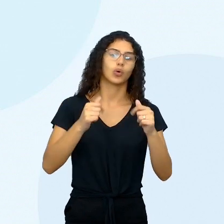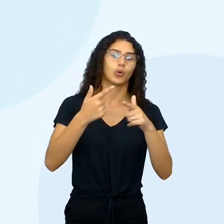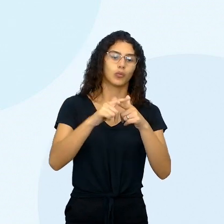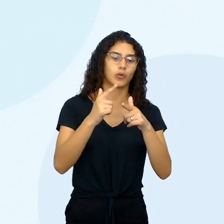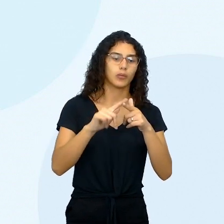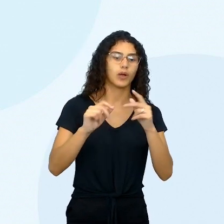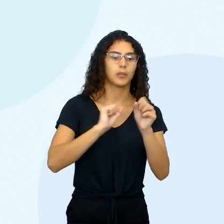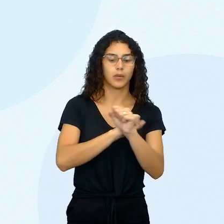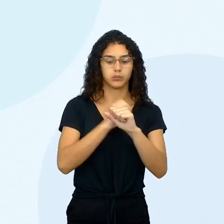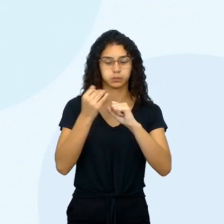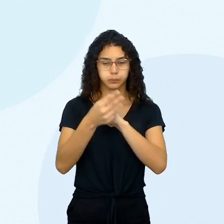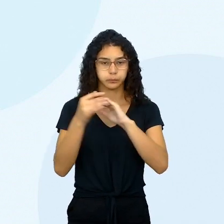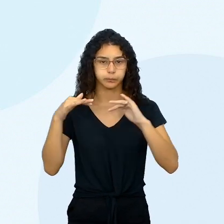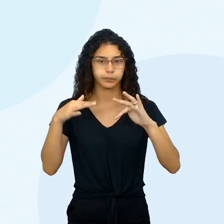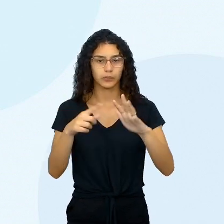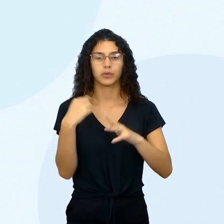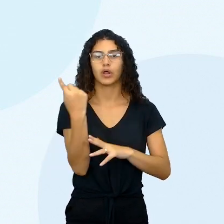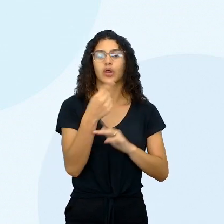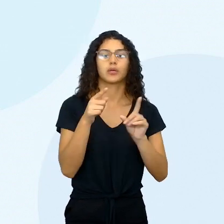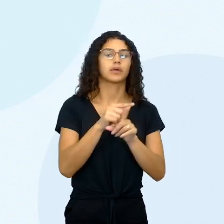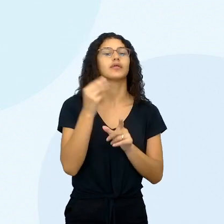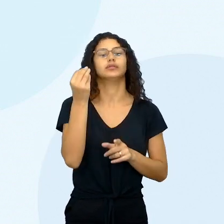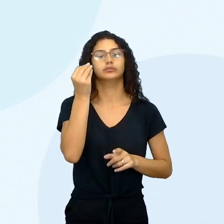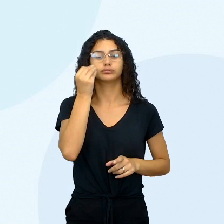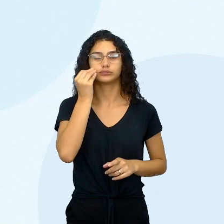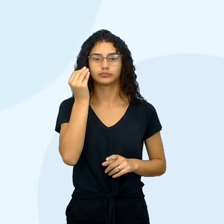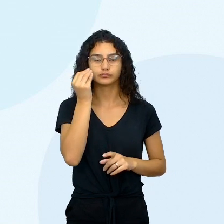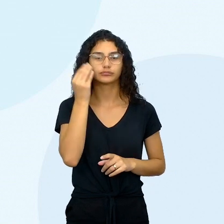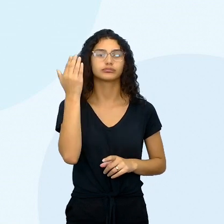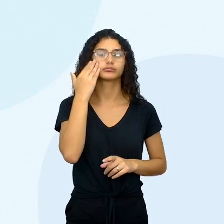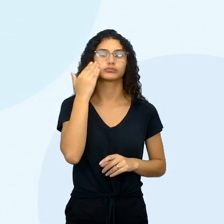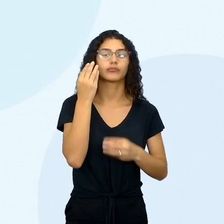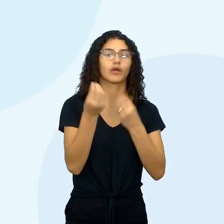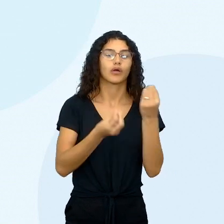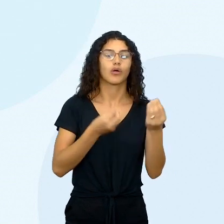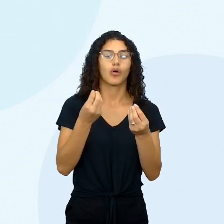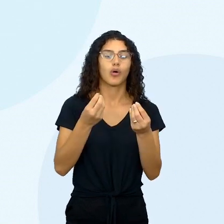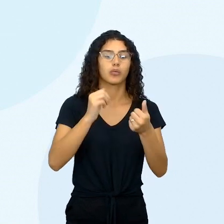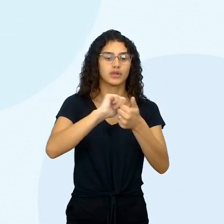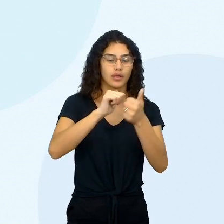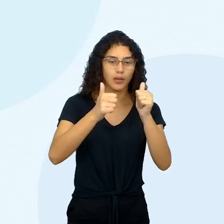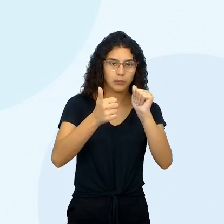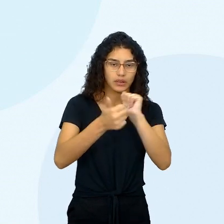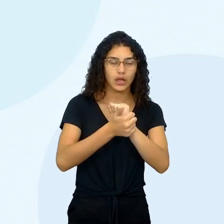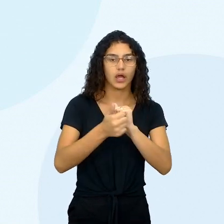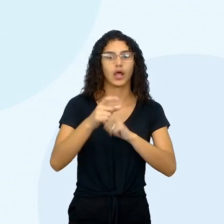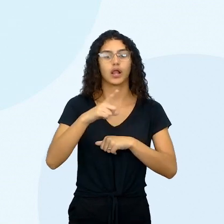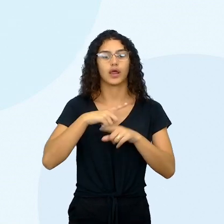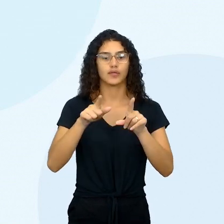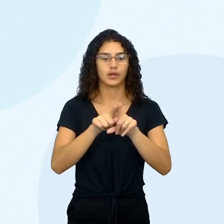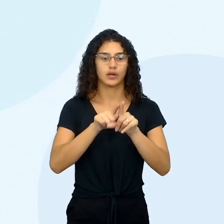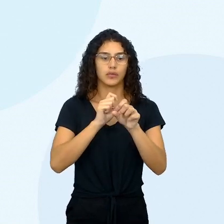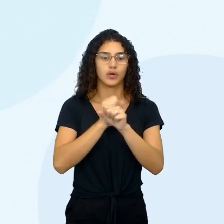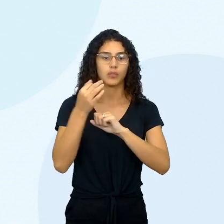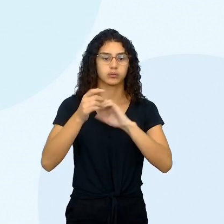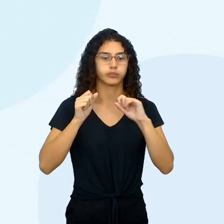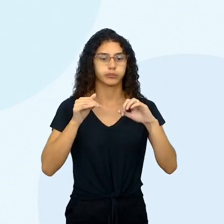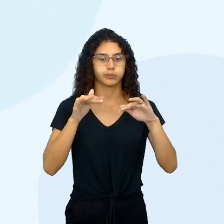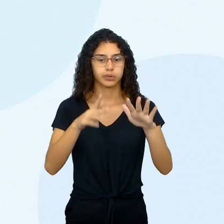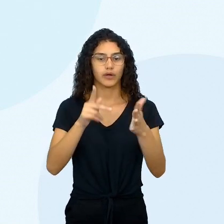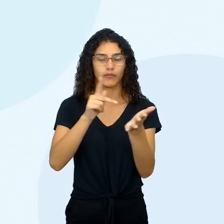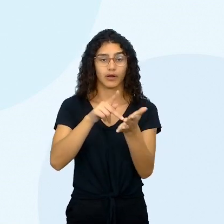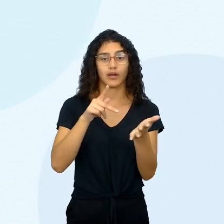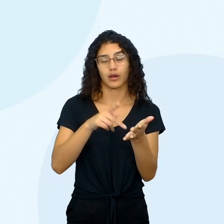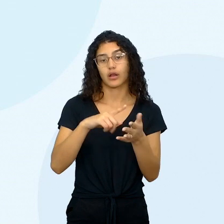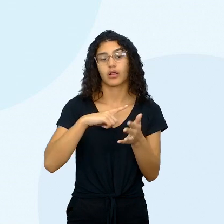nós mesmos estávamos tentando entender como se ajustar durante essa realidade, acho que